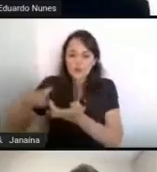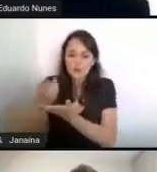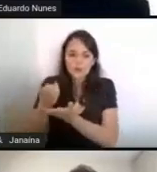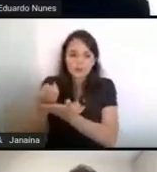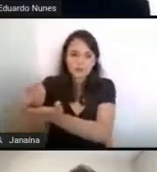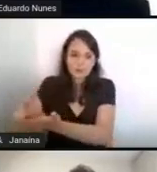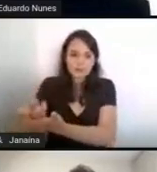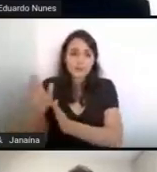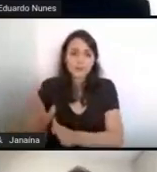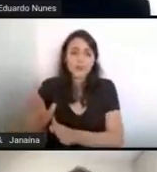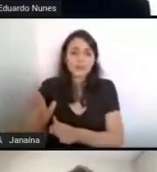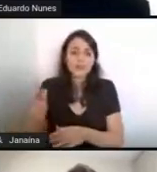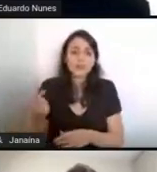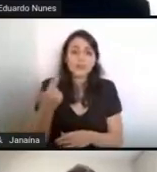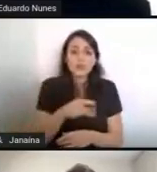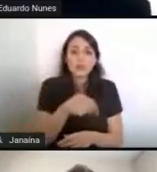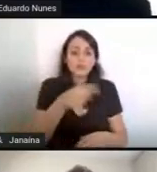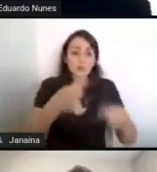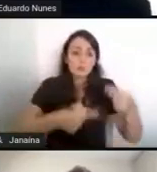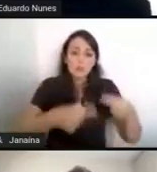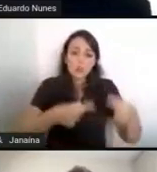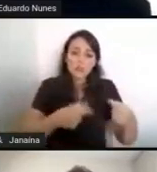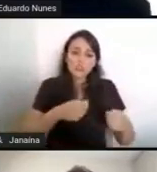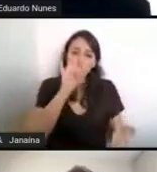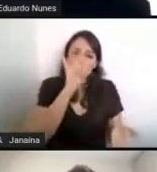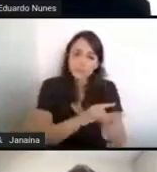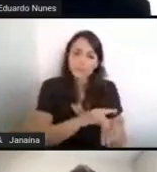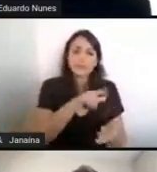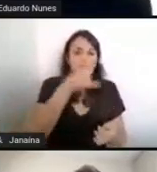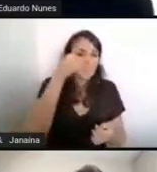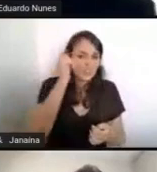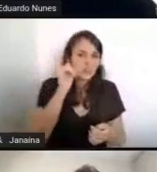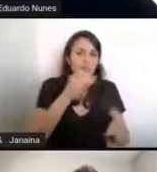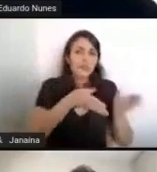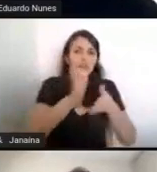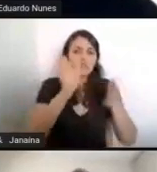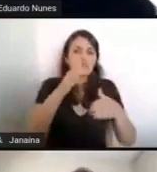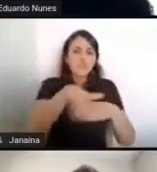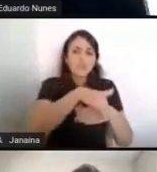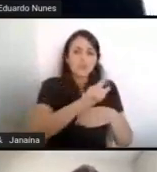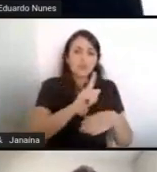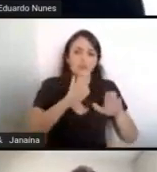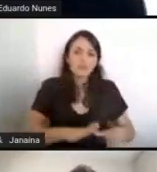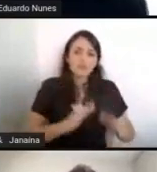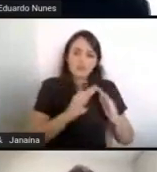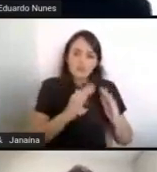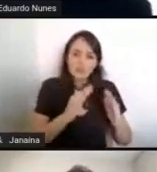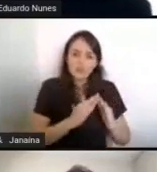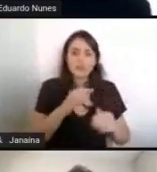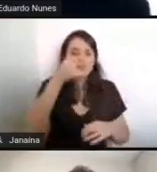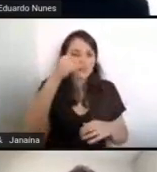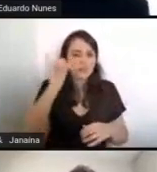muito mais vidas, né, como políticas efetivas de isolamento social, mas que ao salvar vidas, ao prevenir doenças, elas